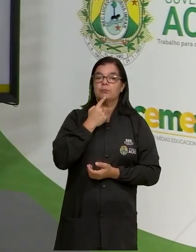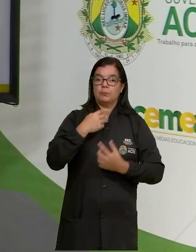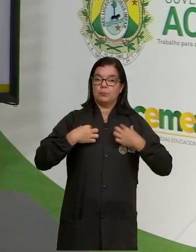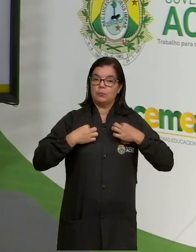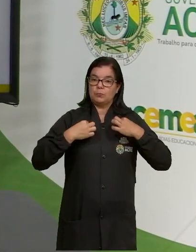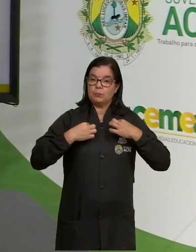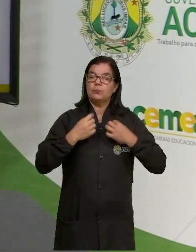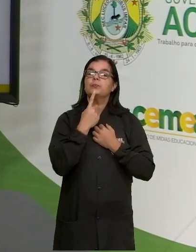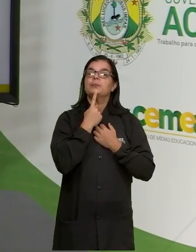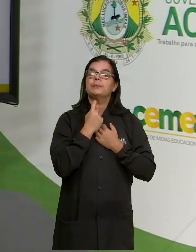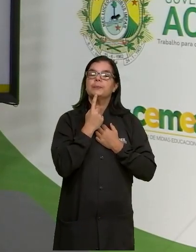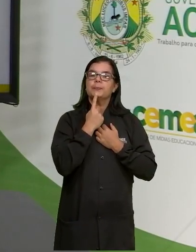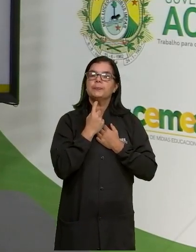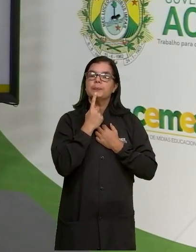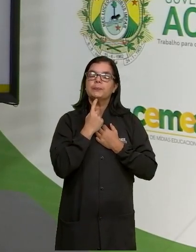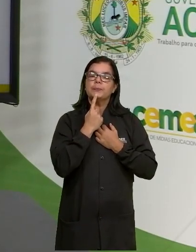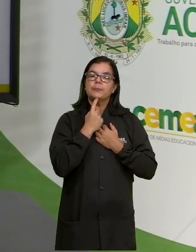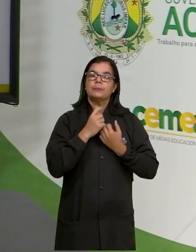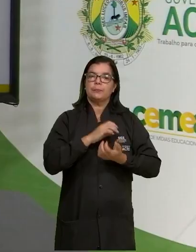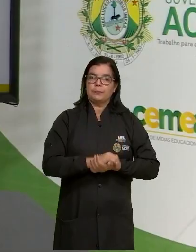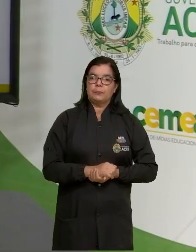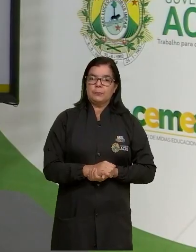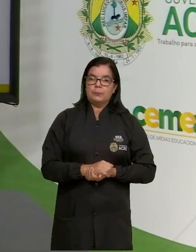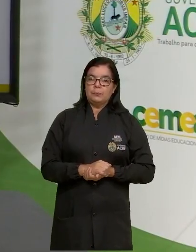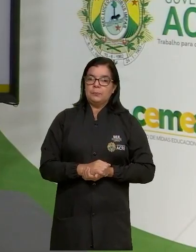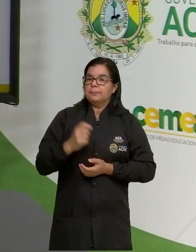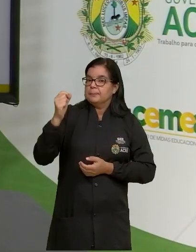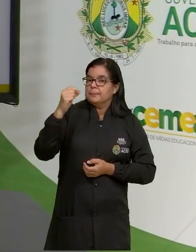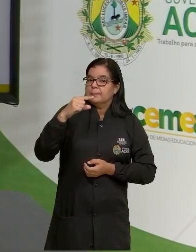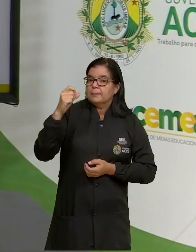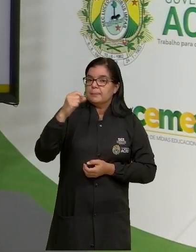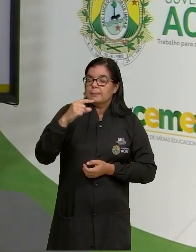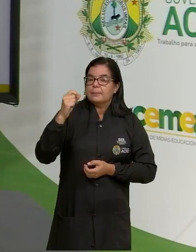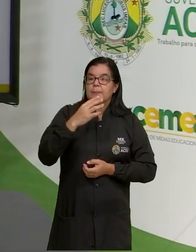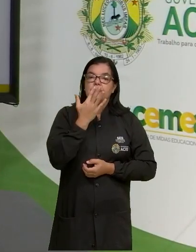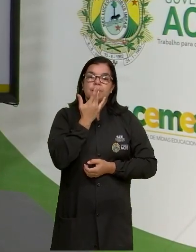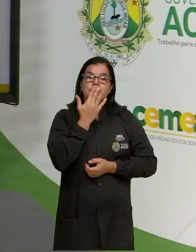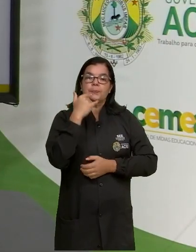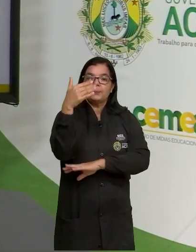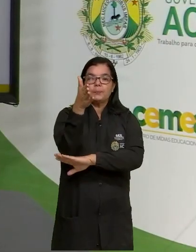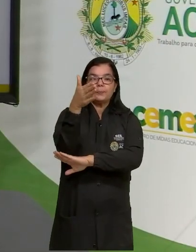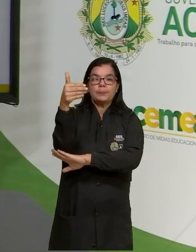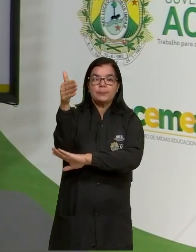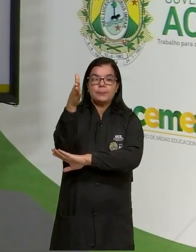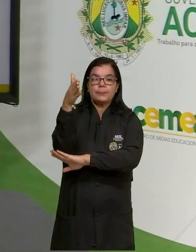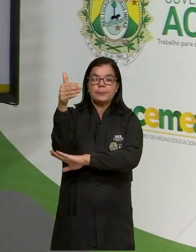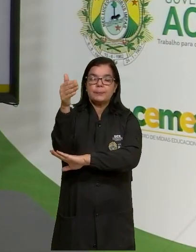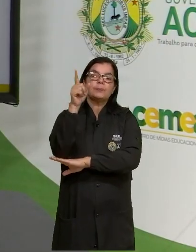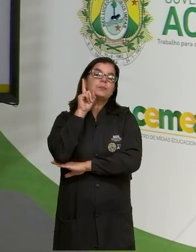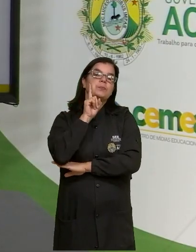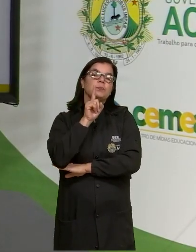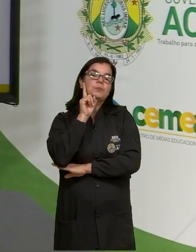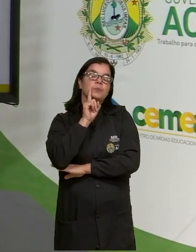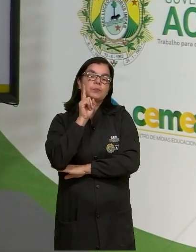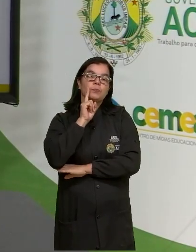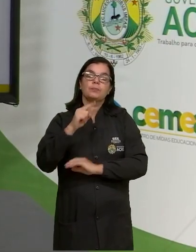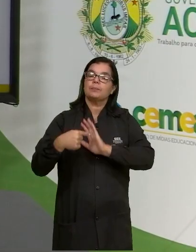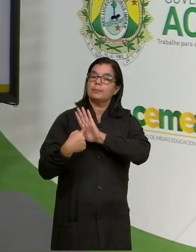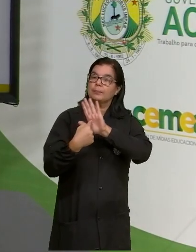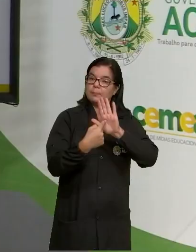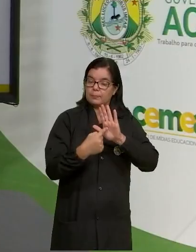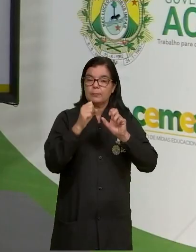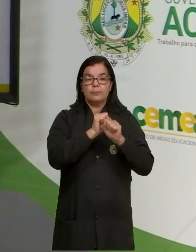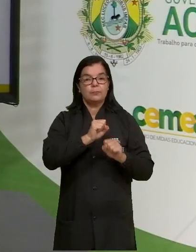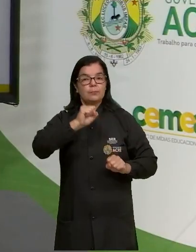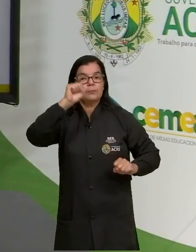são vermelhas e azul, as cores da bandeira americana, justamente para dizer que a